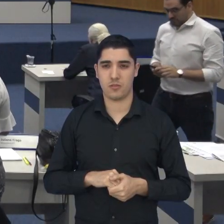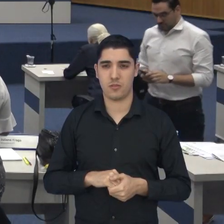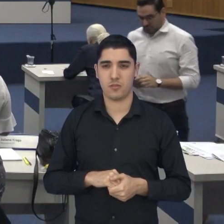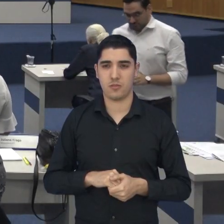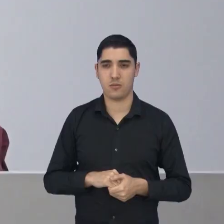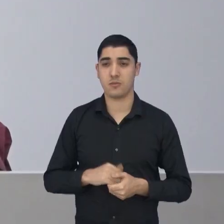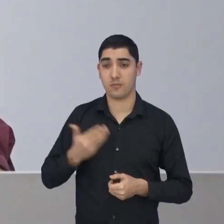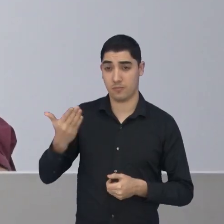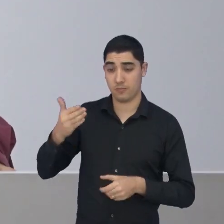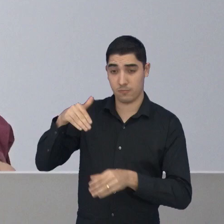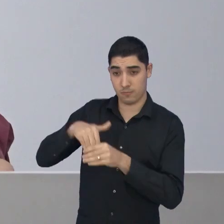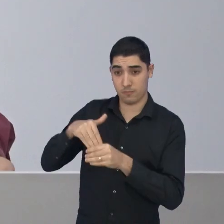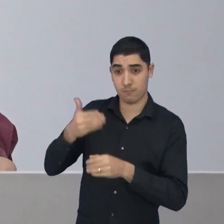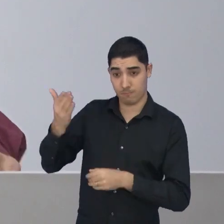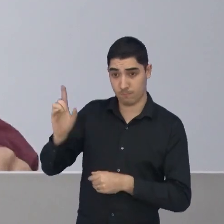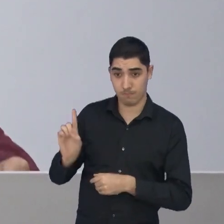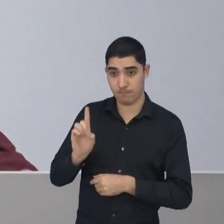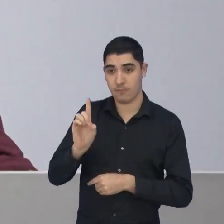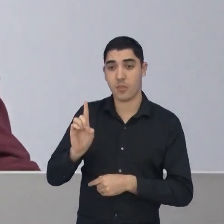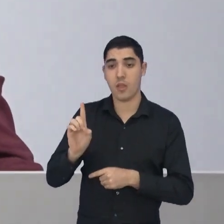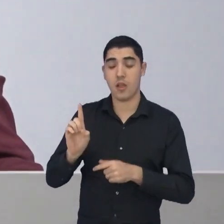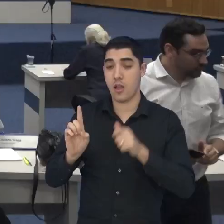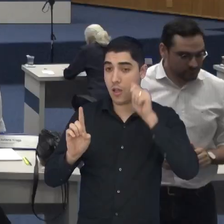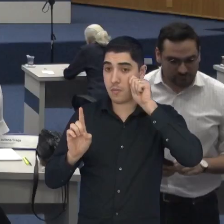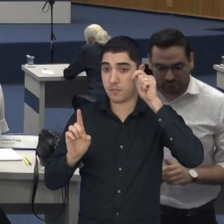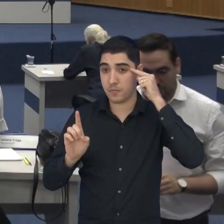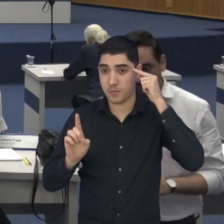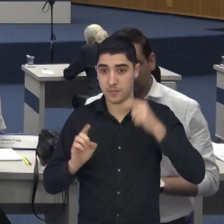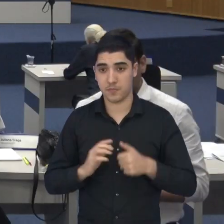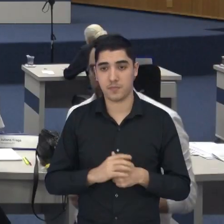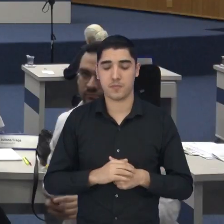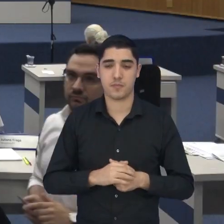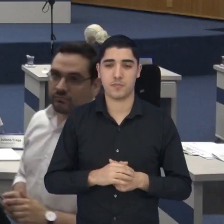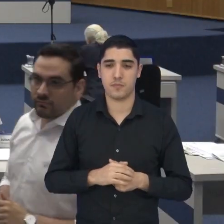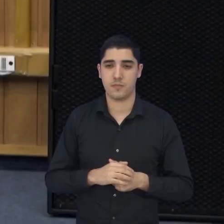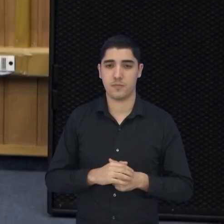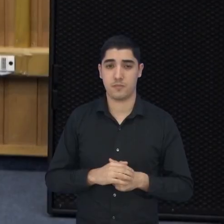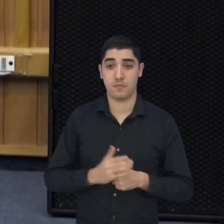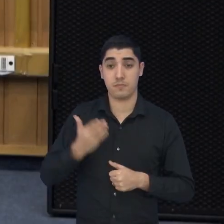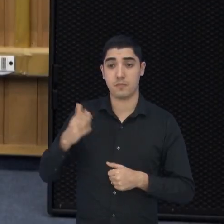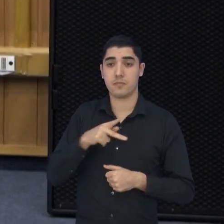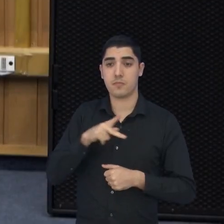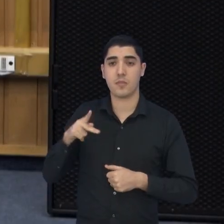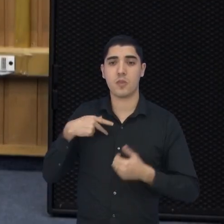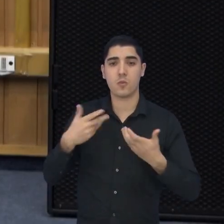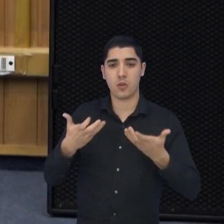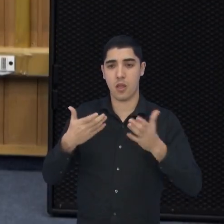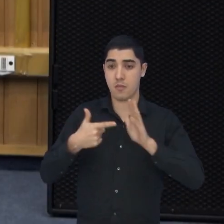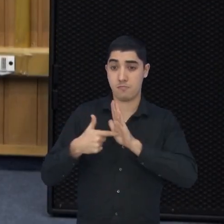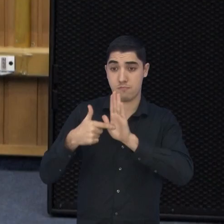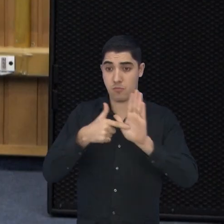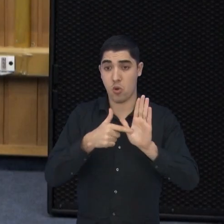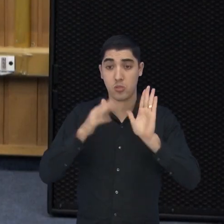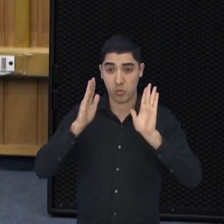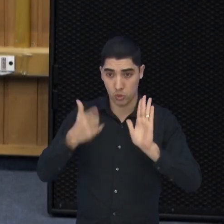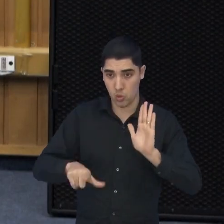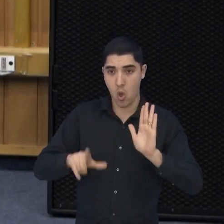Encaminhamento de votação, a vereadora Amélia Naomi. Senhor presidente, quero que mostre aqui o que a gente já apresentou.